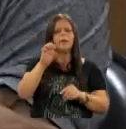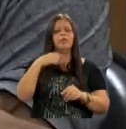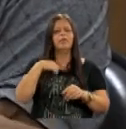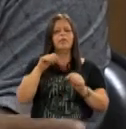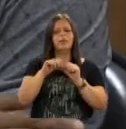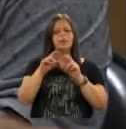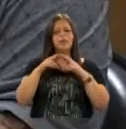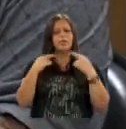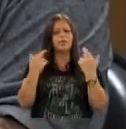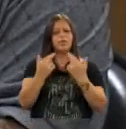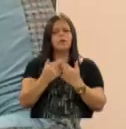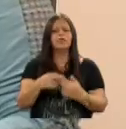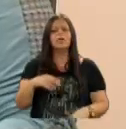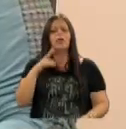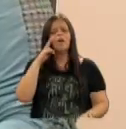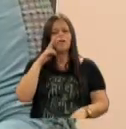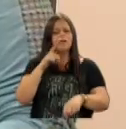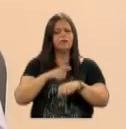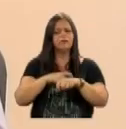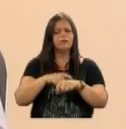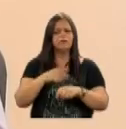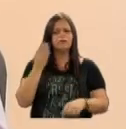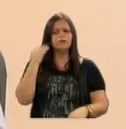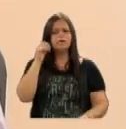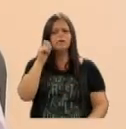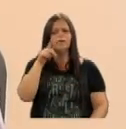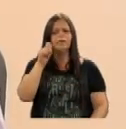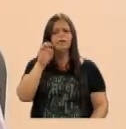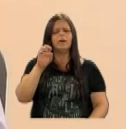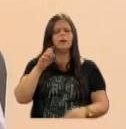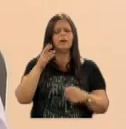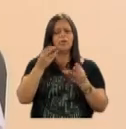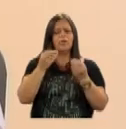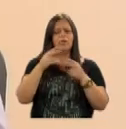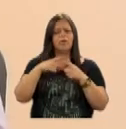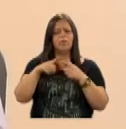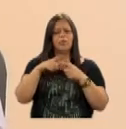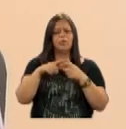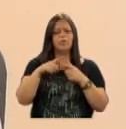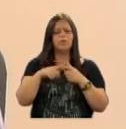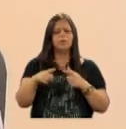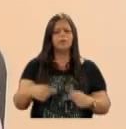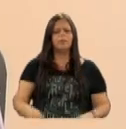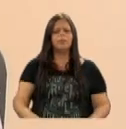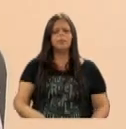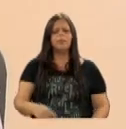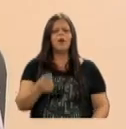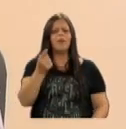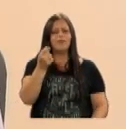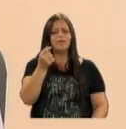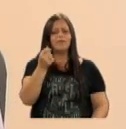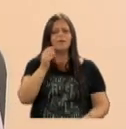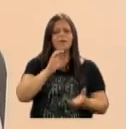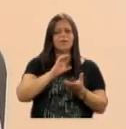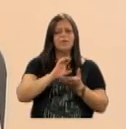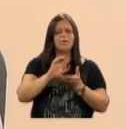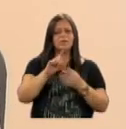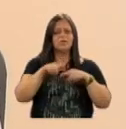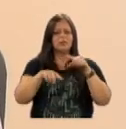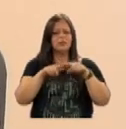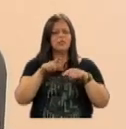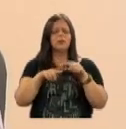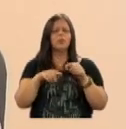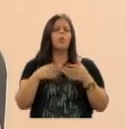reunião tem trabalho é pra gente viu algum tempo atrás a as apaes aí com vários problemas especialmente no saque com relação ao financiamento